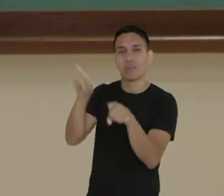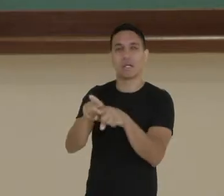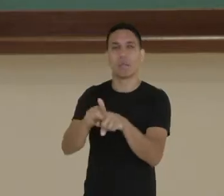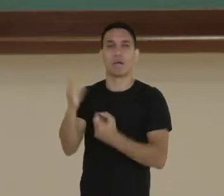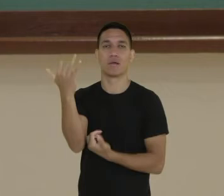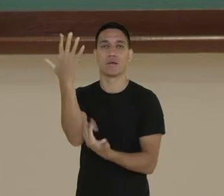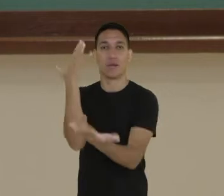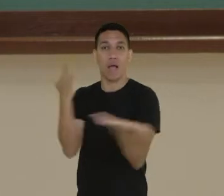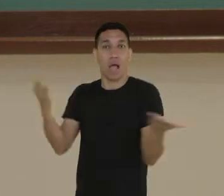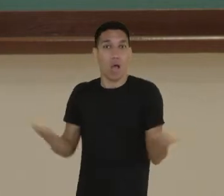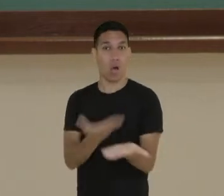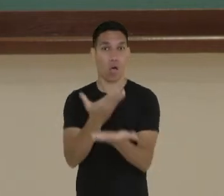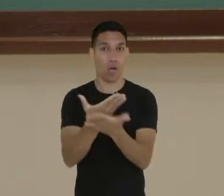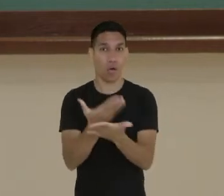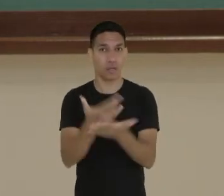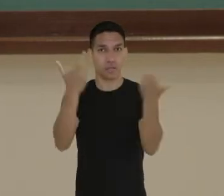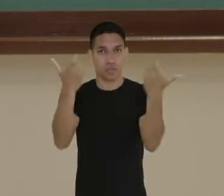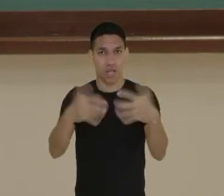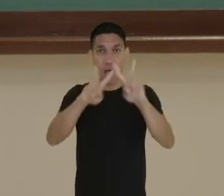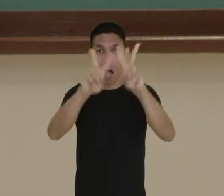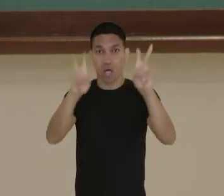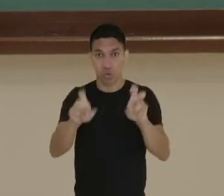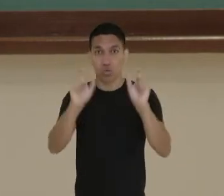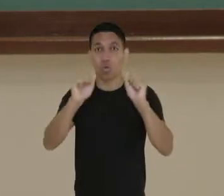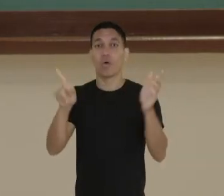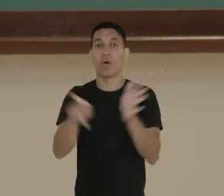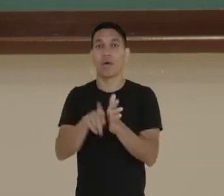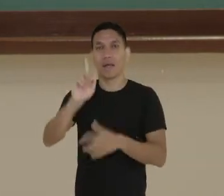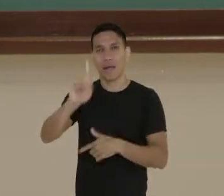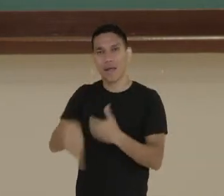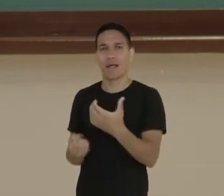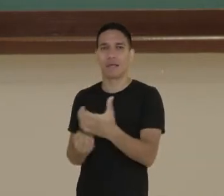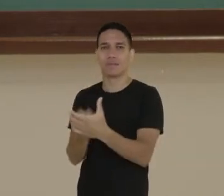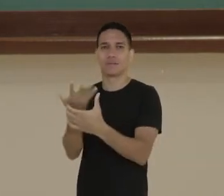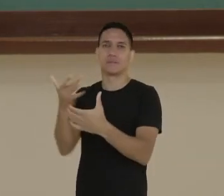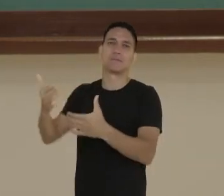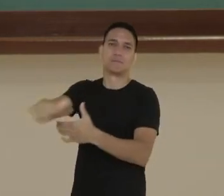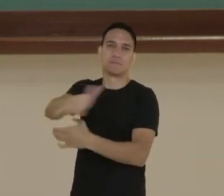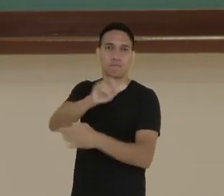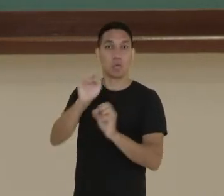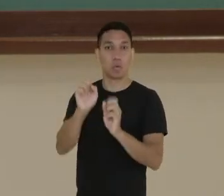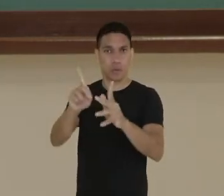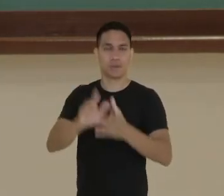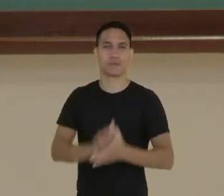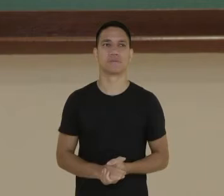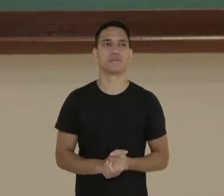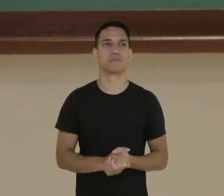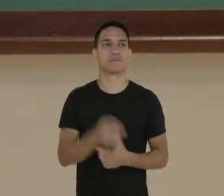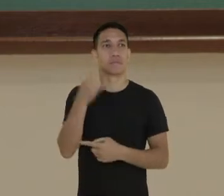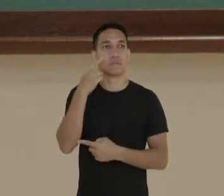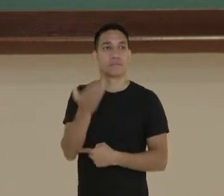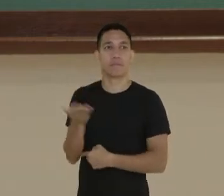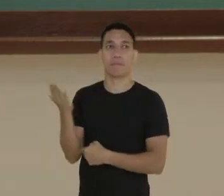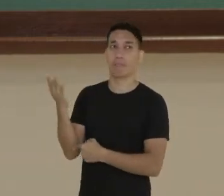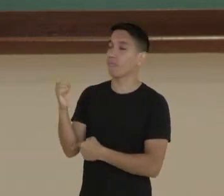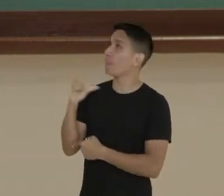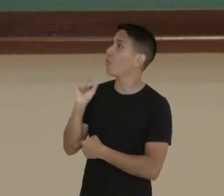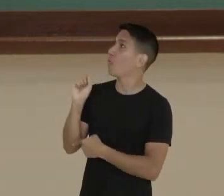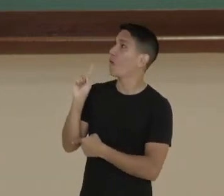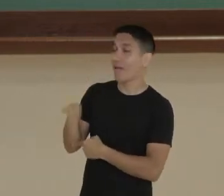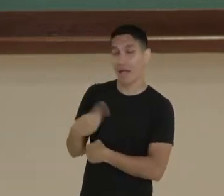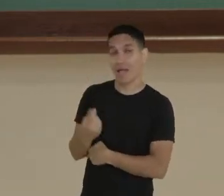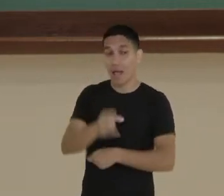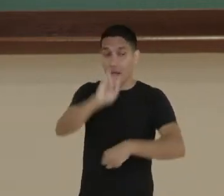nesta aula nós vamos falar sobre matrizes elétricas, certo? Então a matriz energética ela é